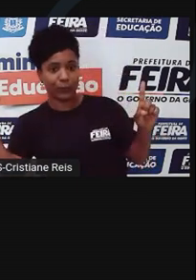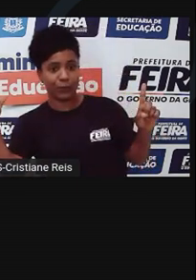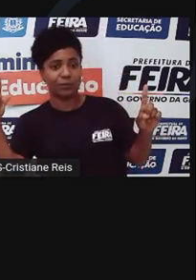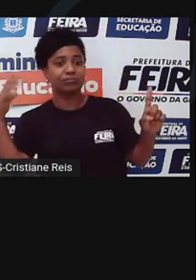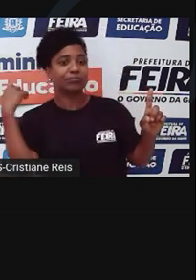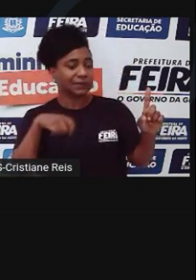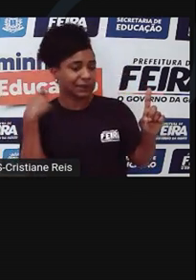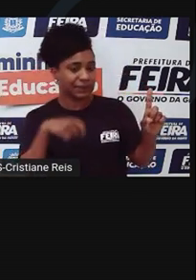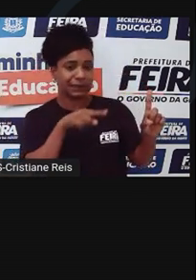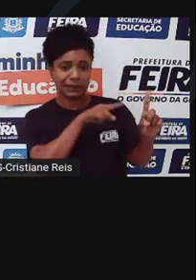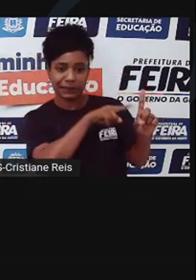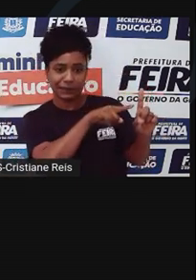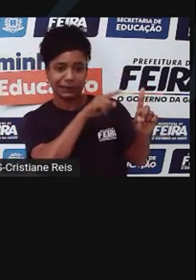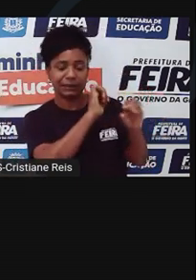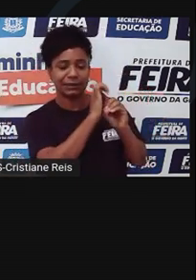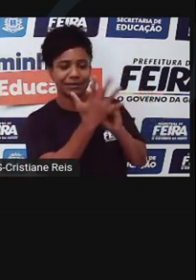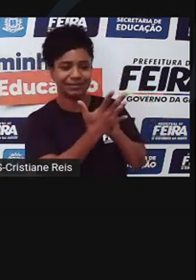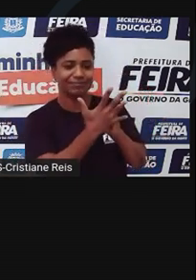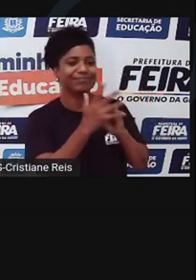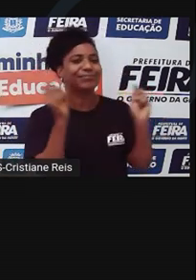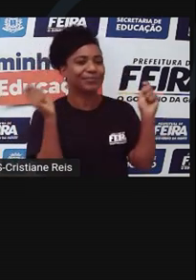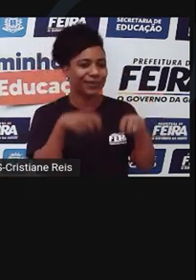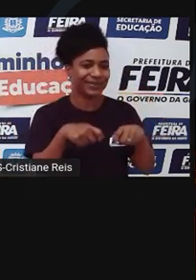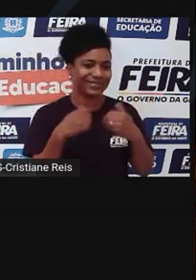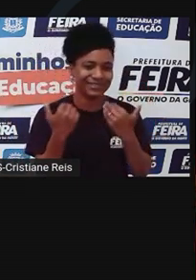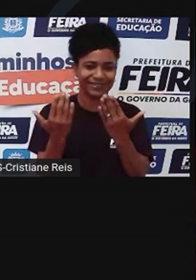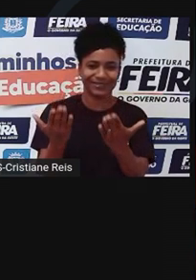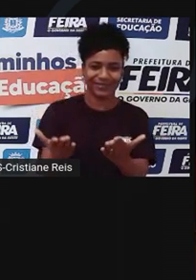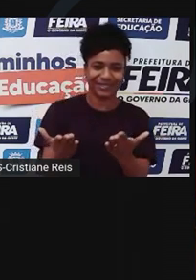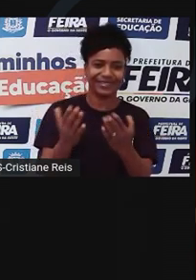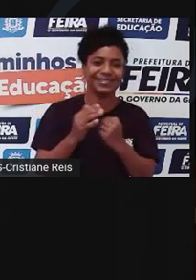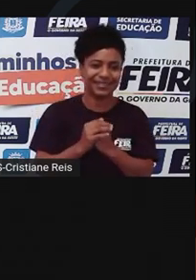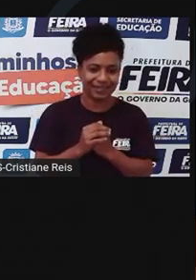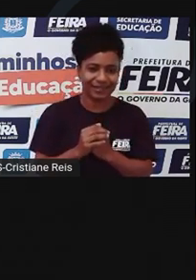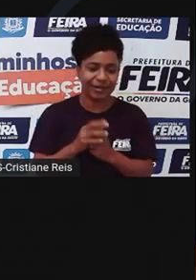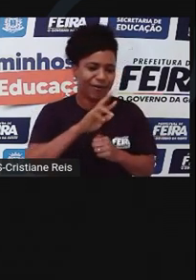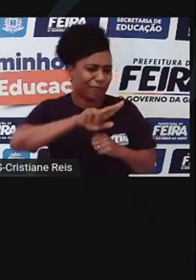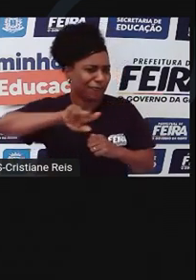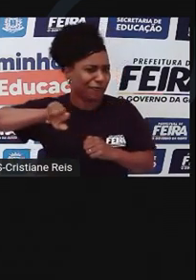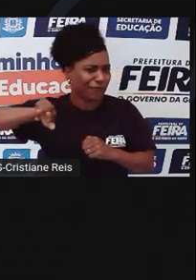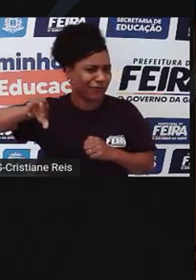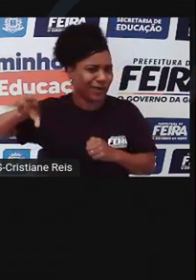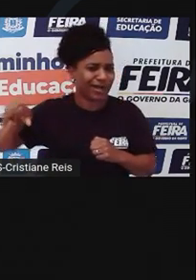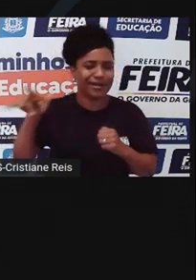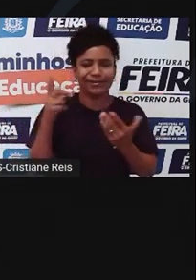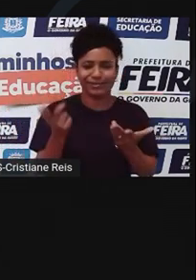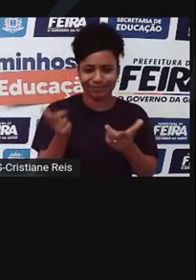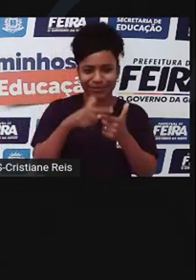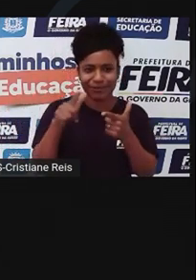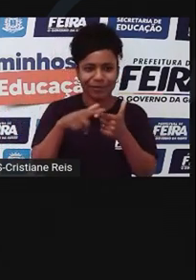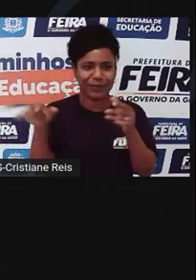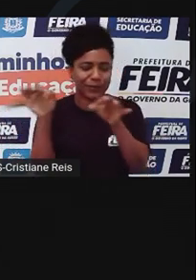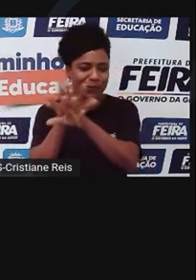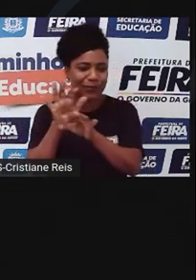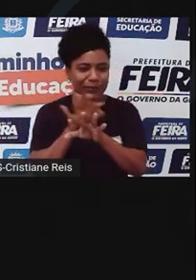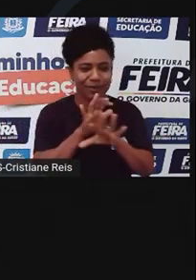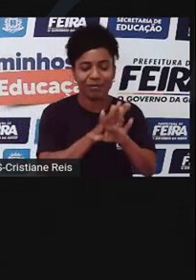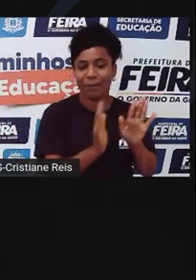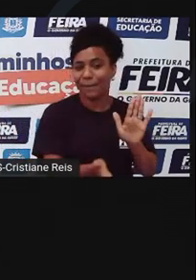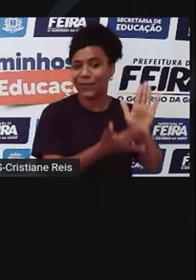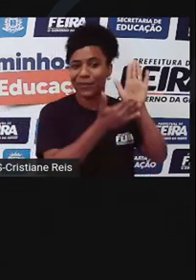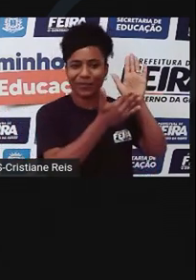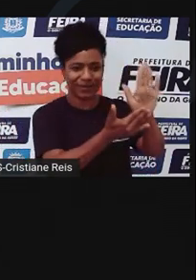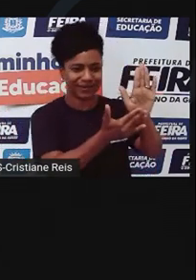sobre dispositivo estará disponível aqui na descrição do vídeo várias outras Soluções e baseadas em Cloud têm sido